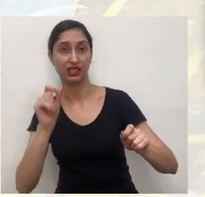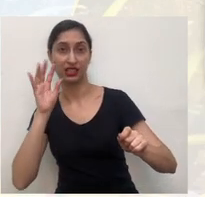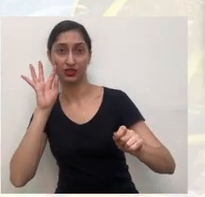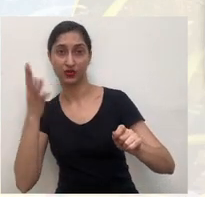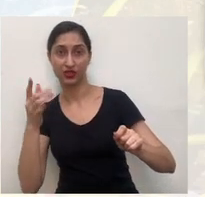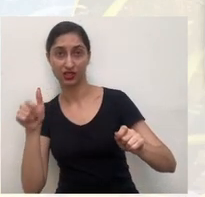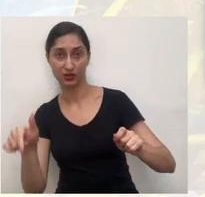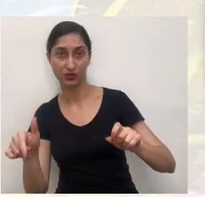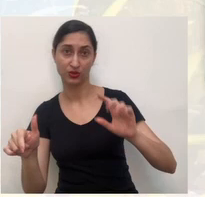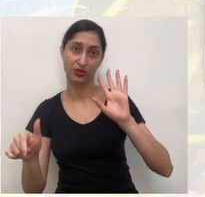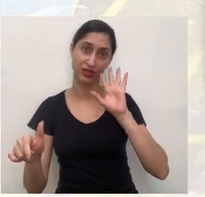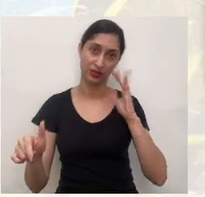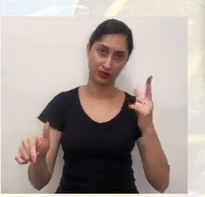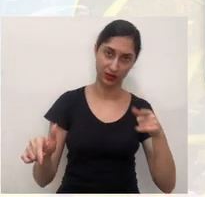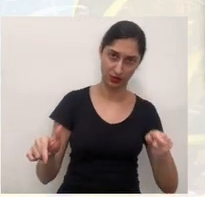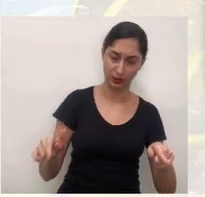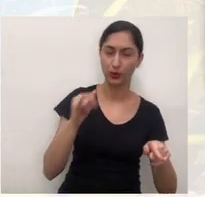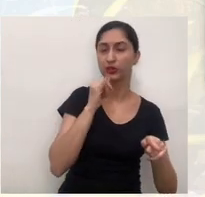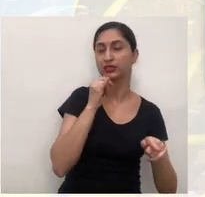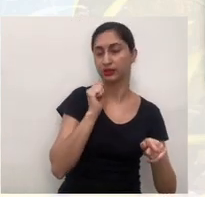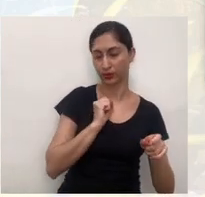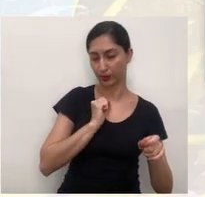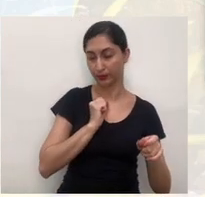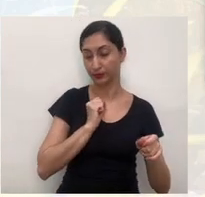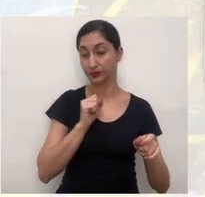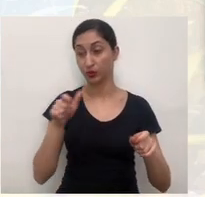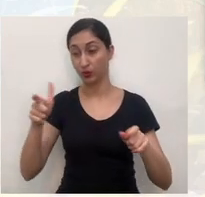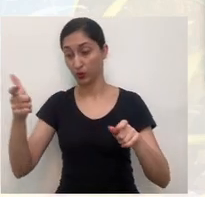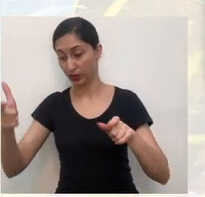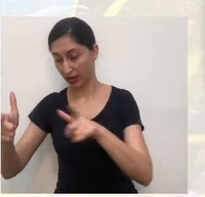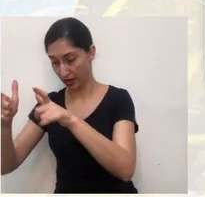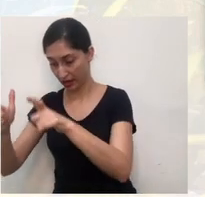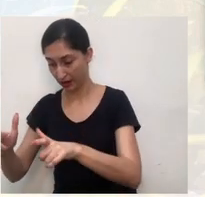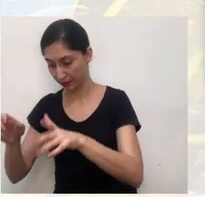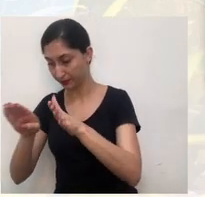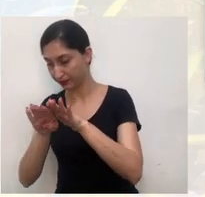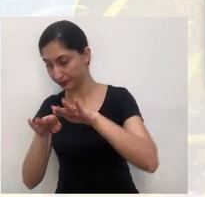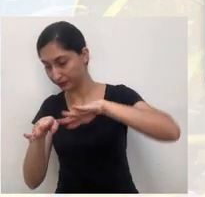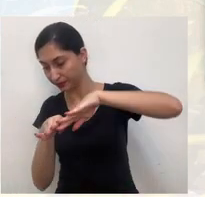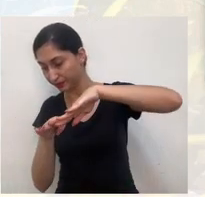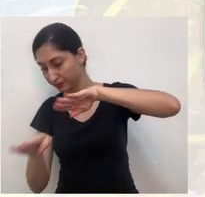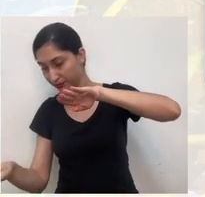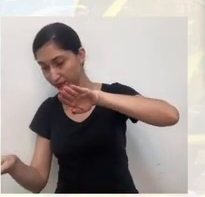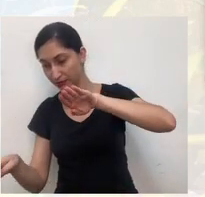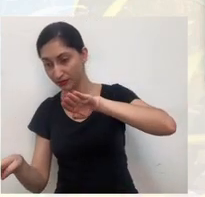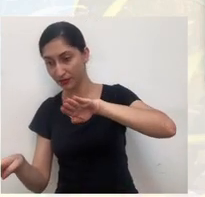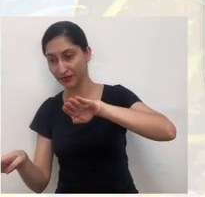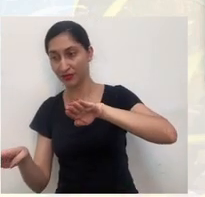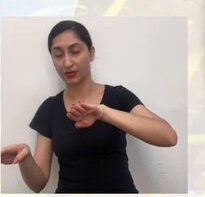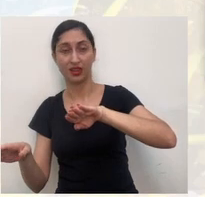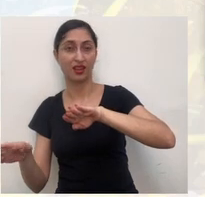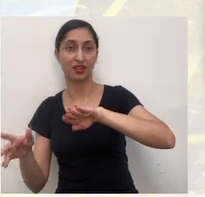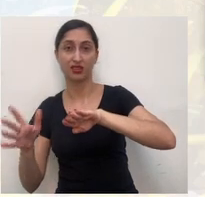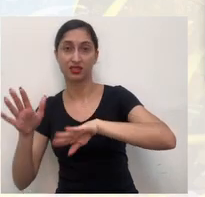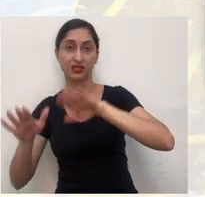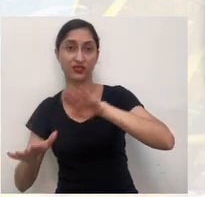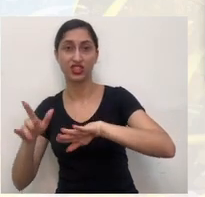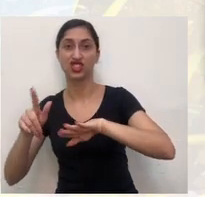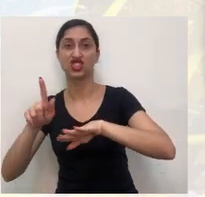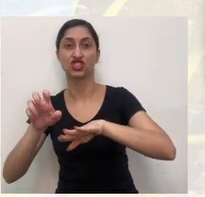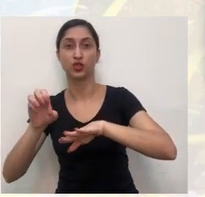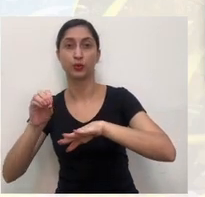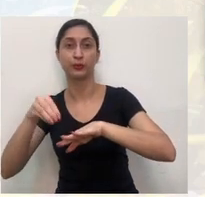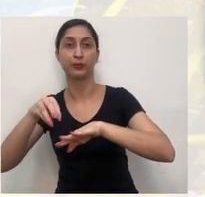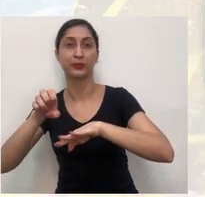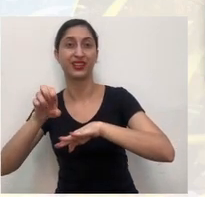terreno acidentado, uma solução geométrica muito rígida não se adapta, porque no papel ela